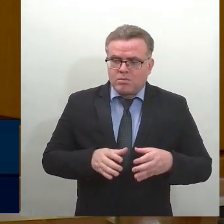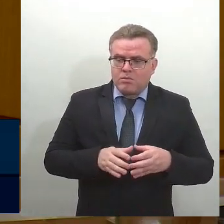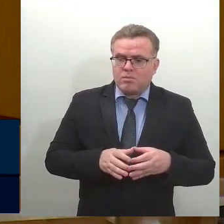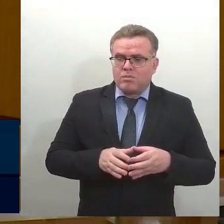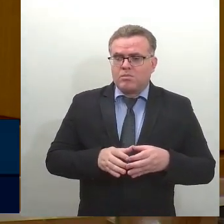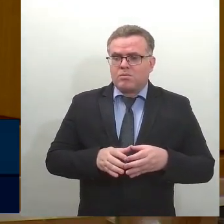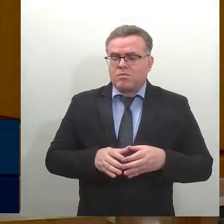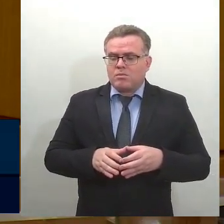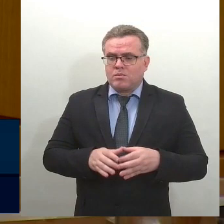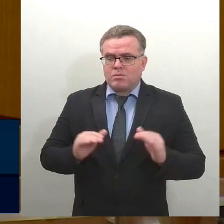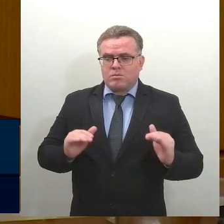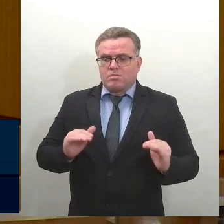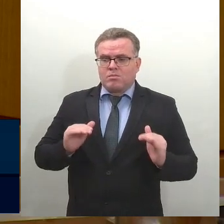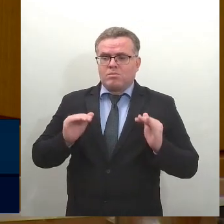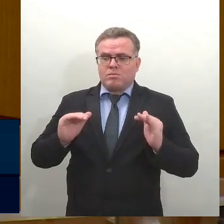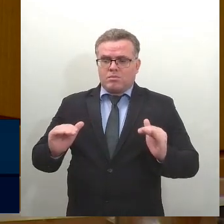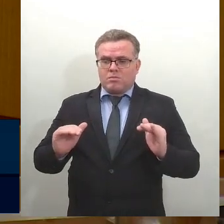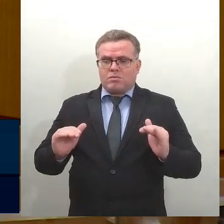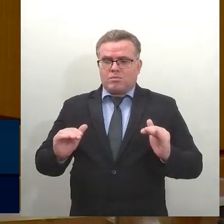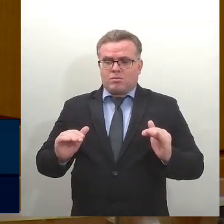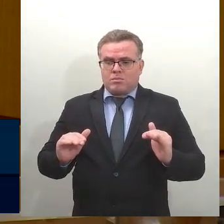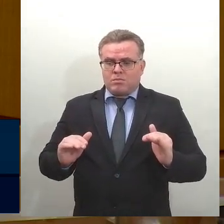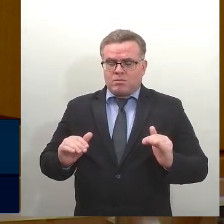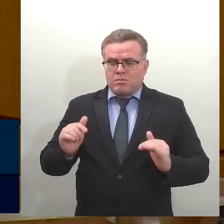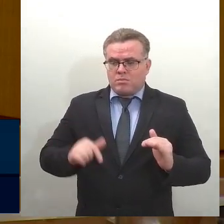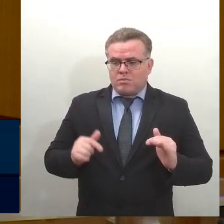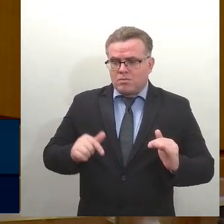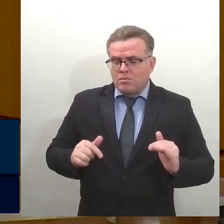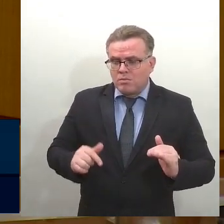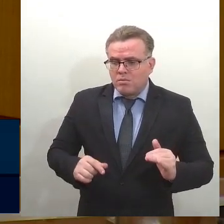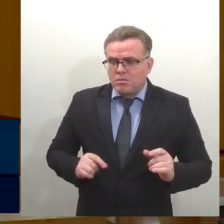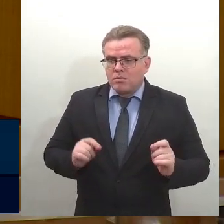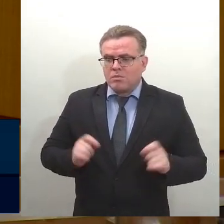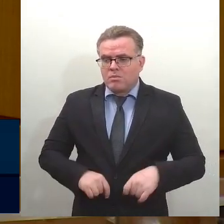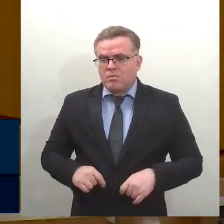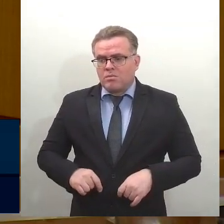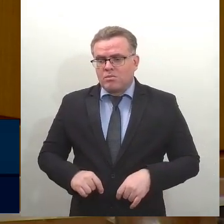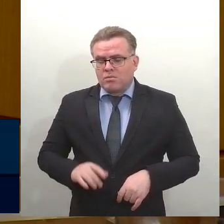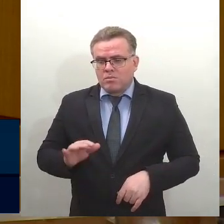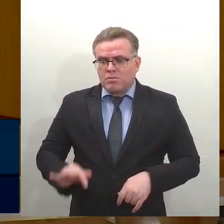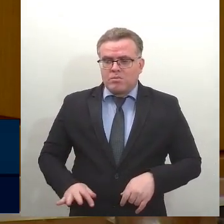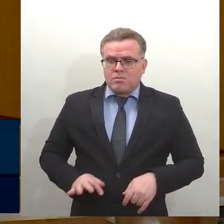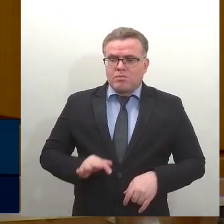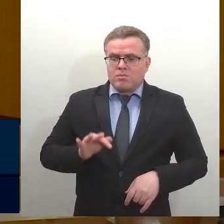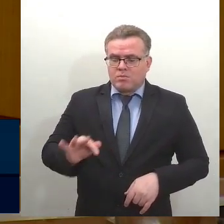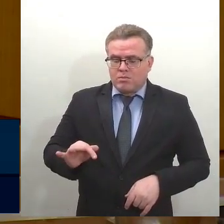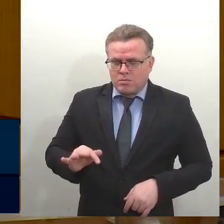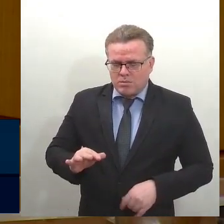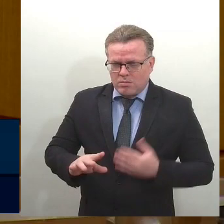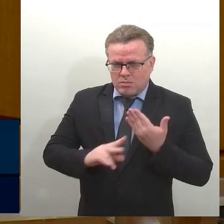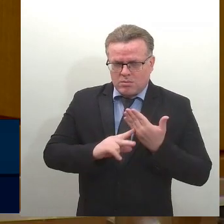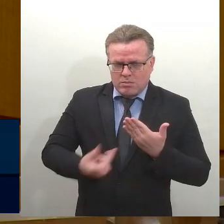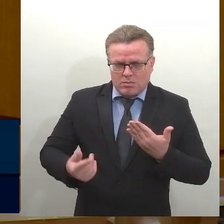de um estado, as consequências, elas são gigantes. Quando você pega uma